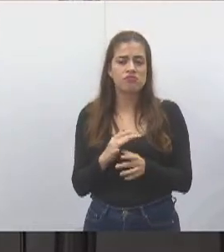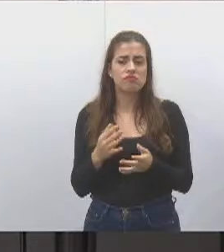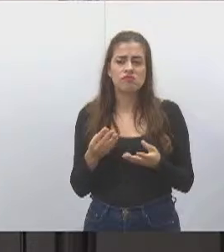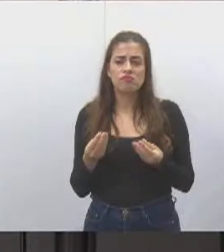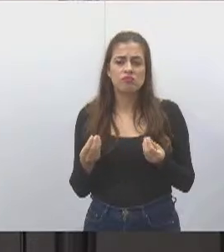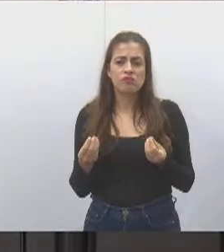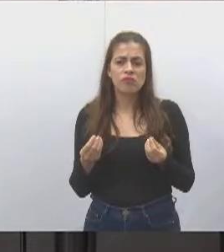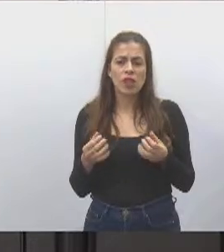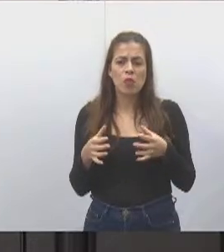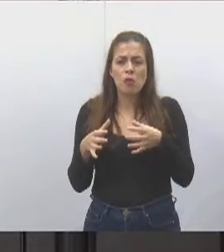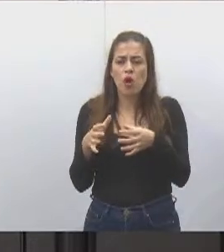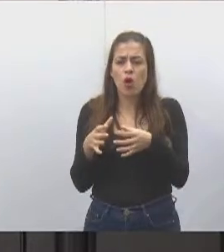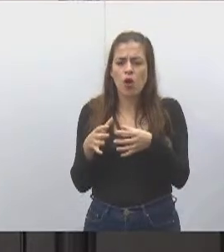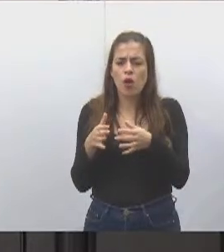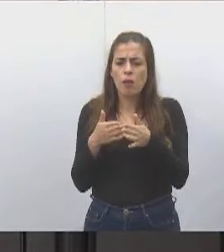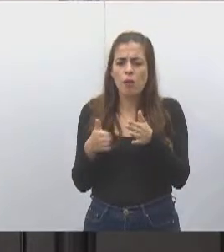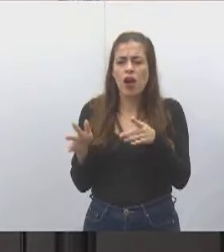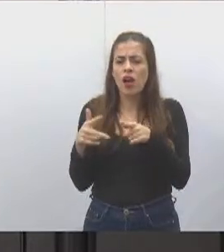do setor operacional.